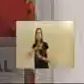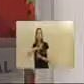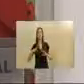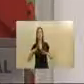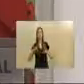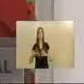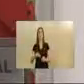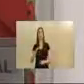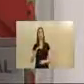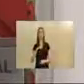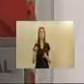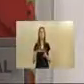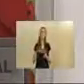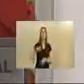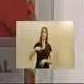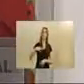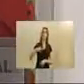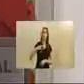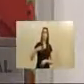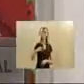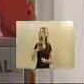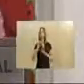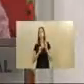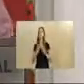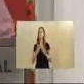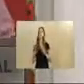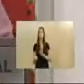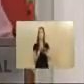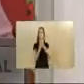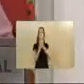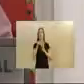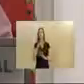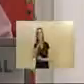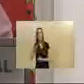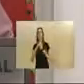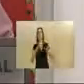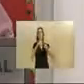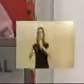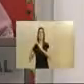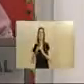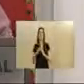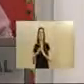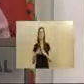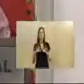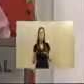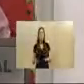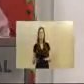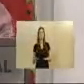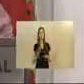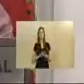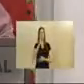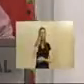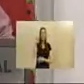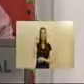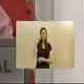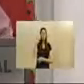parte do voluntariado cujo símbolo maior é as associações de moradores então essa casa deve estar